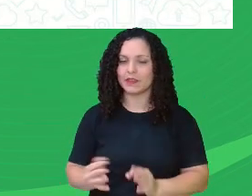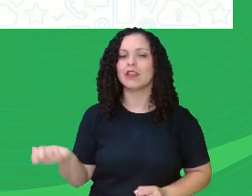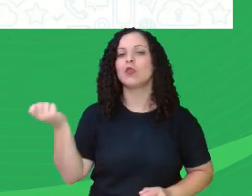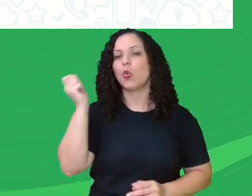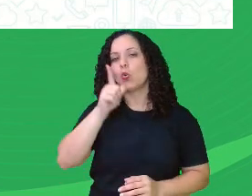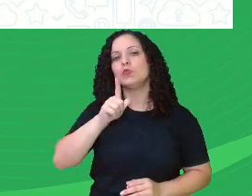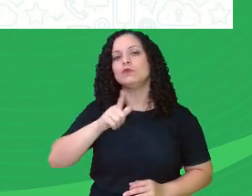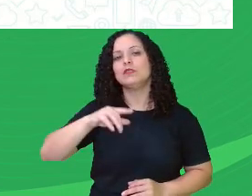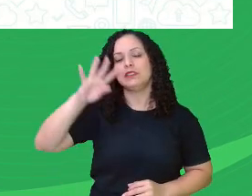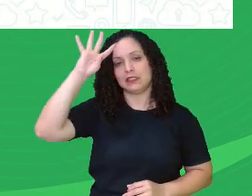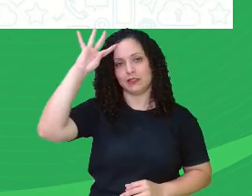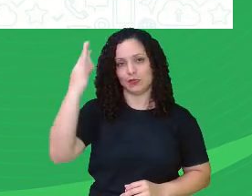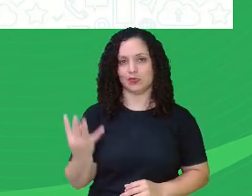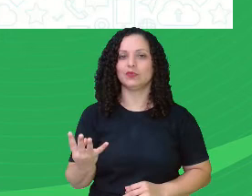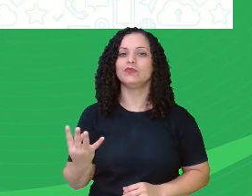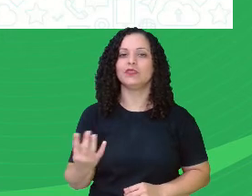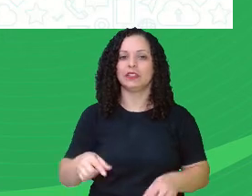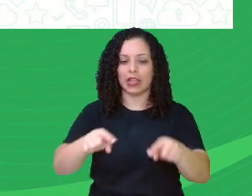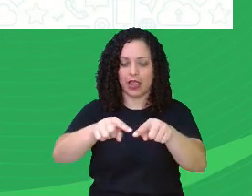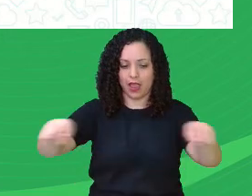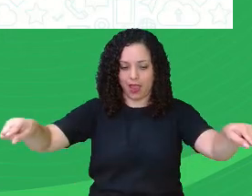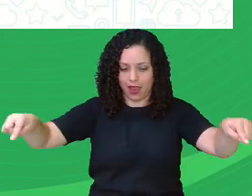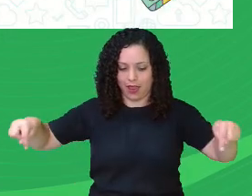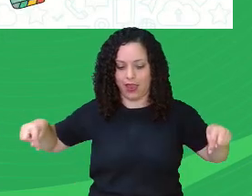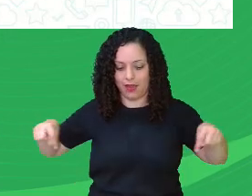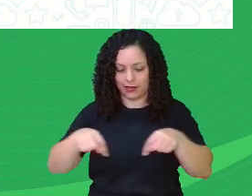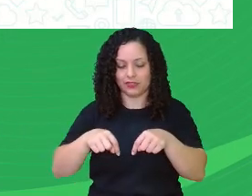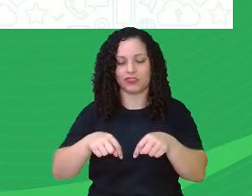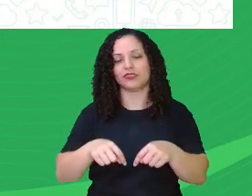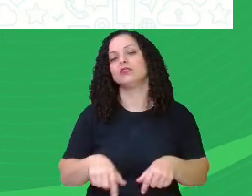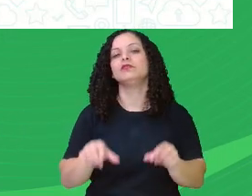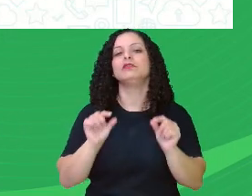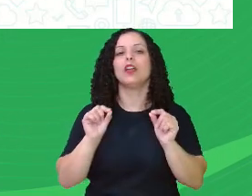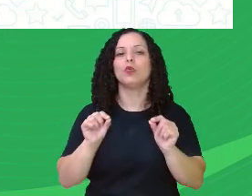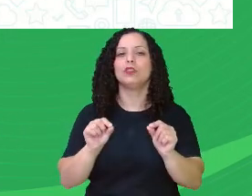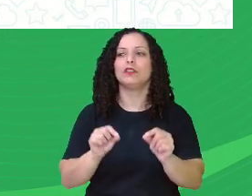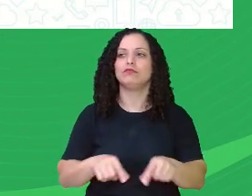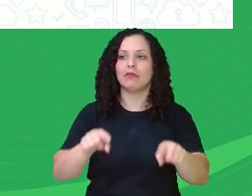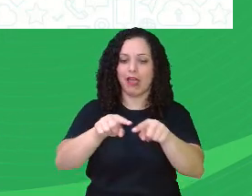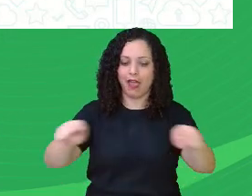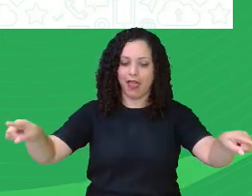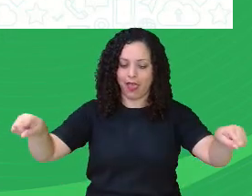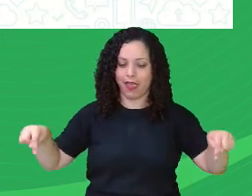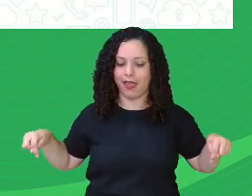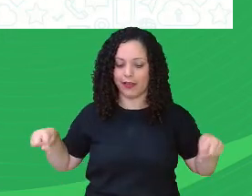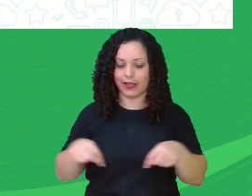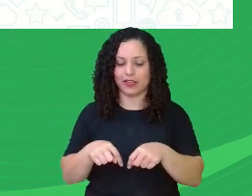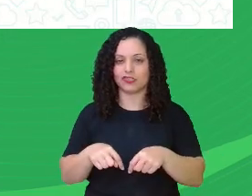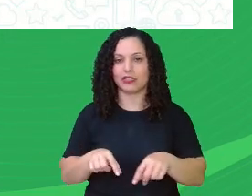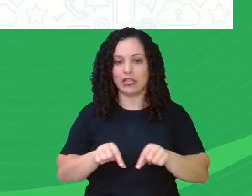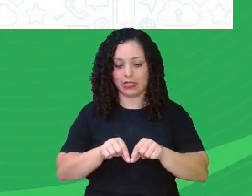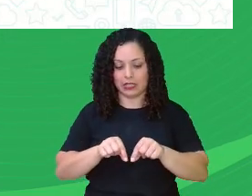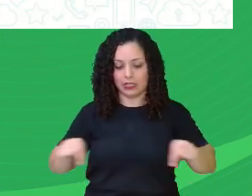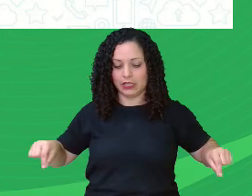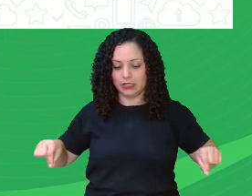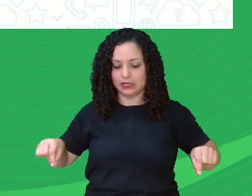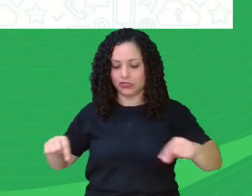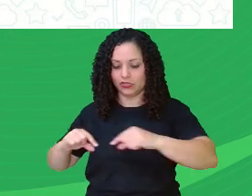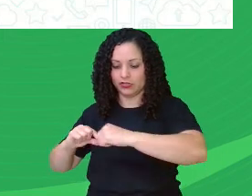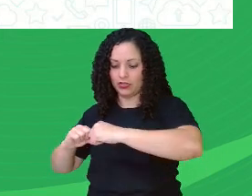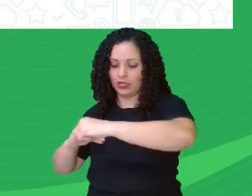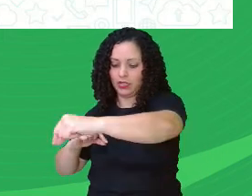dessa caixinha. E aí eu posso calcular o volume como sendo, ó, volume da caixa, que é comprimento vezes largura